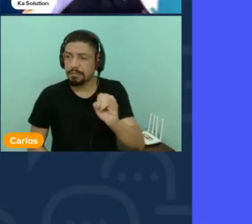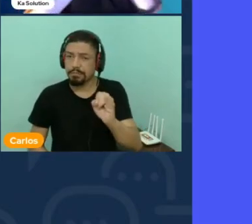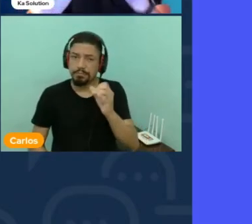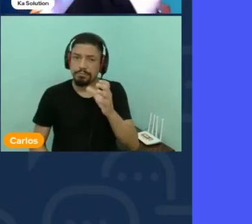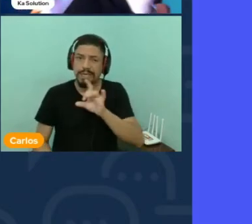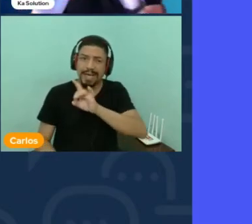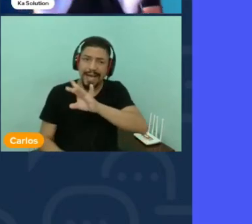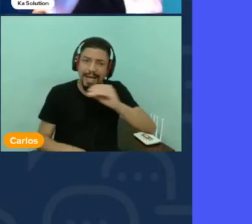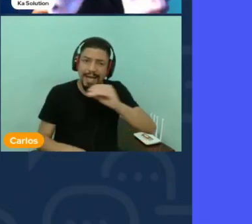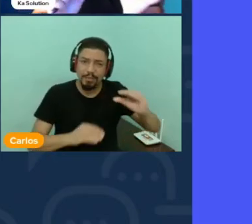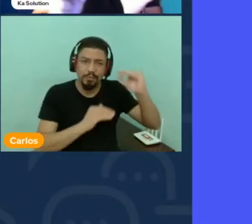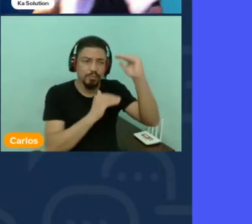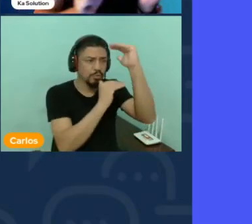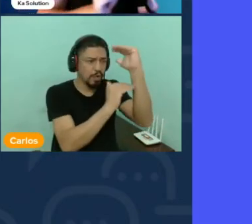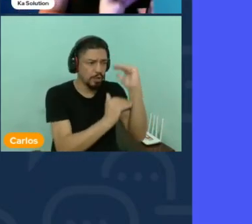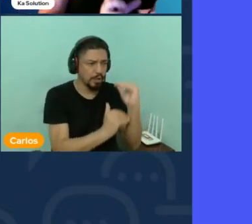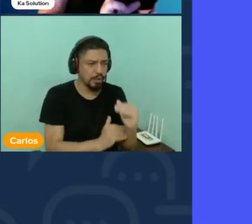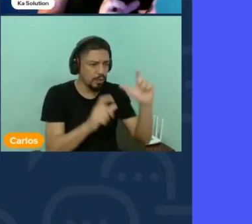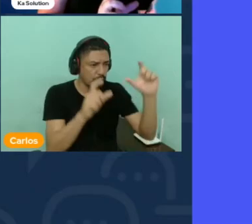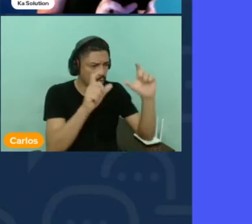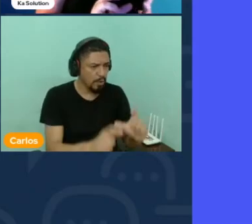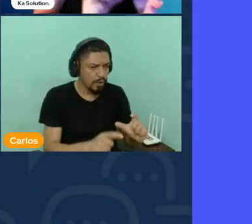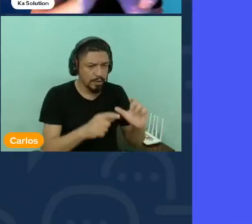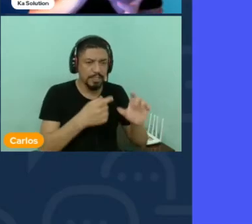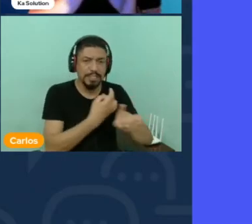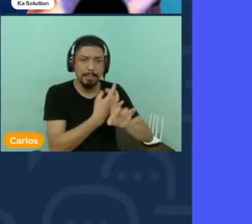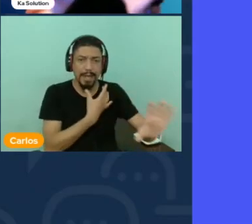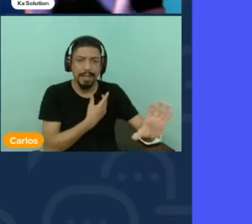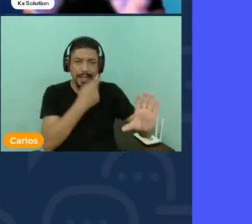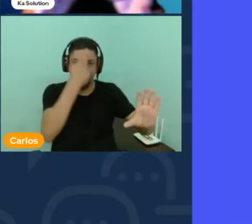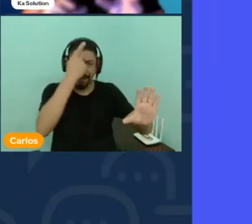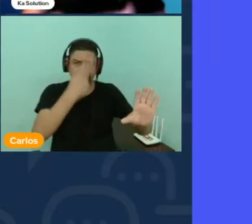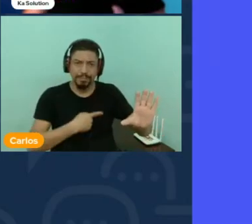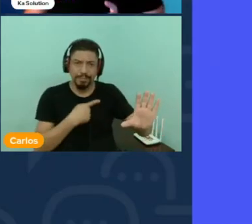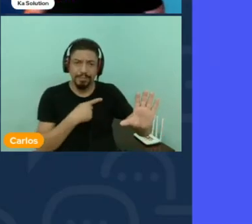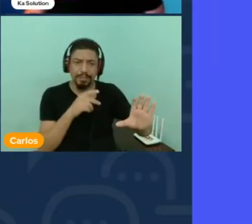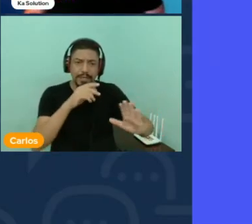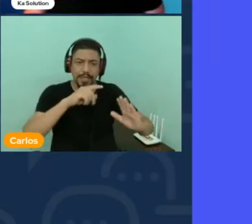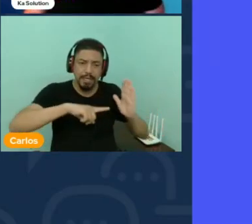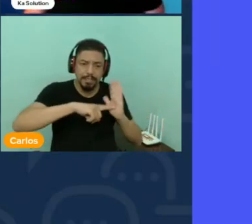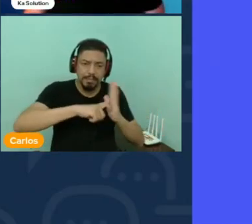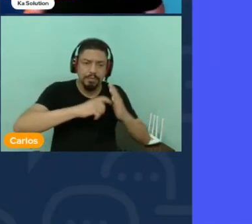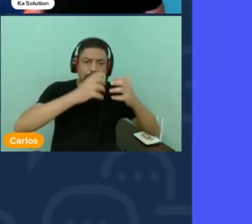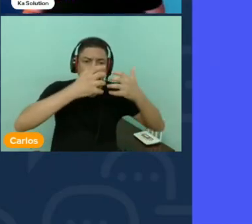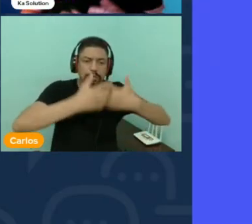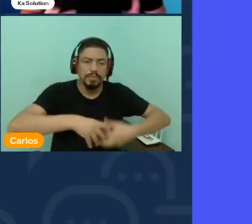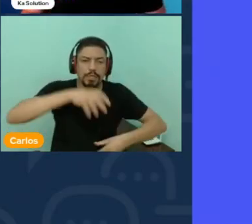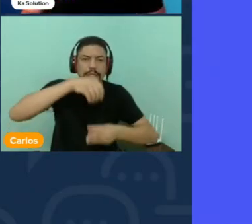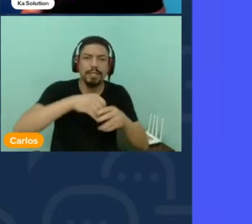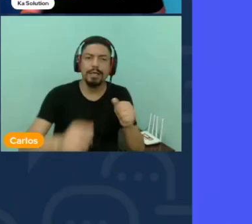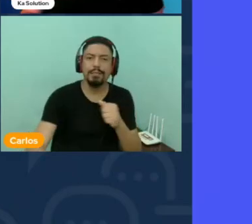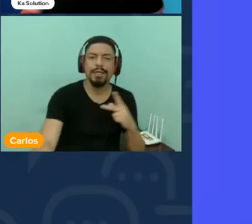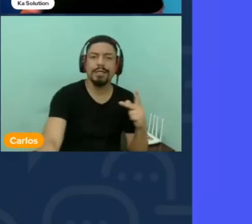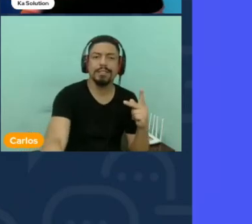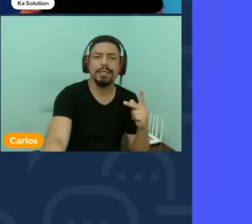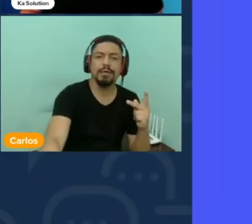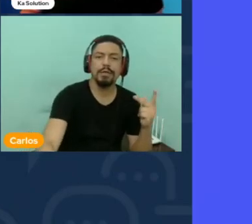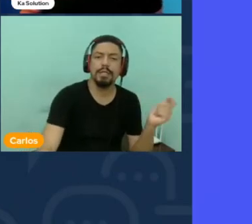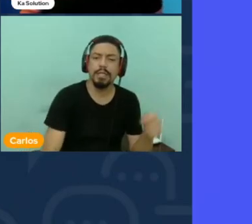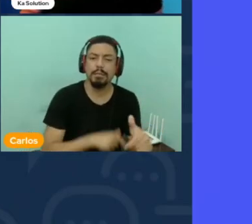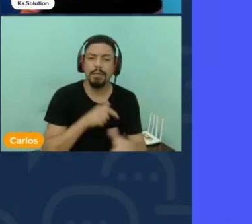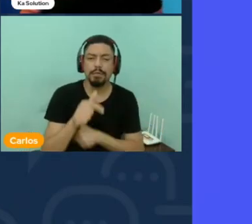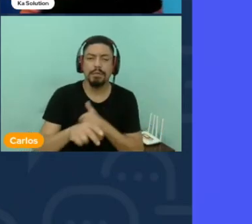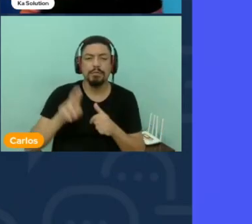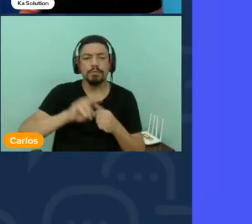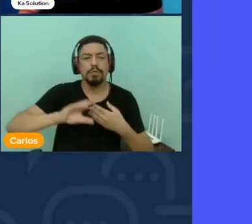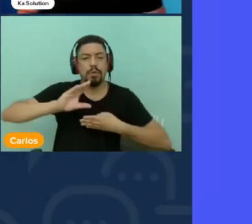cada partezinha ali da minha aplicação seja independente, execute uma função ali na minha aplicação, eu posso trabalhar com